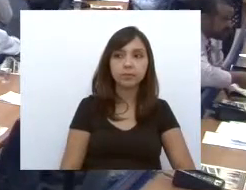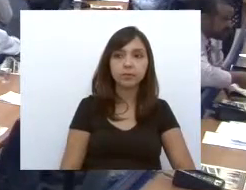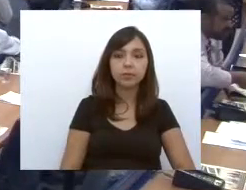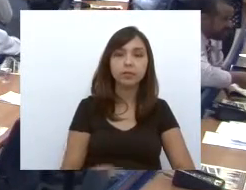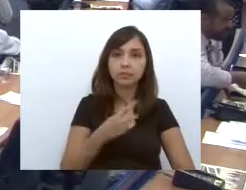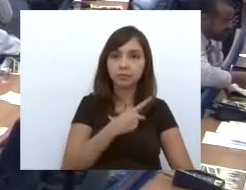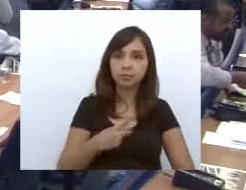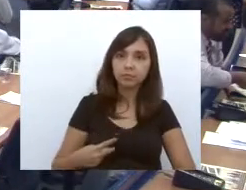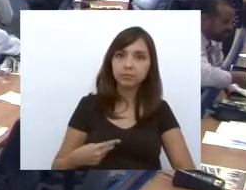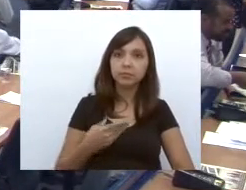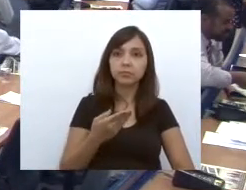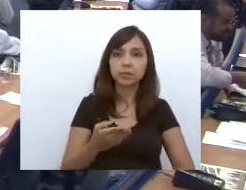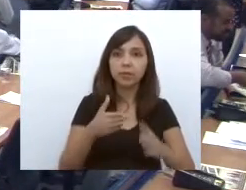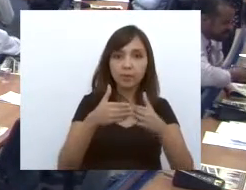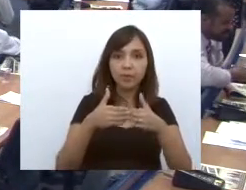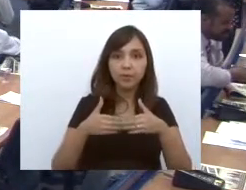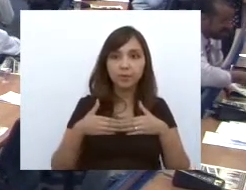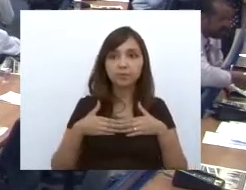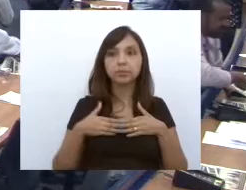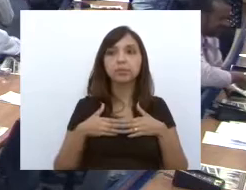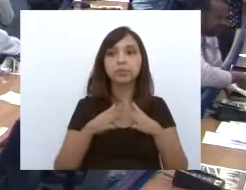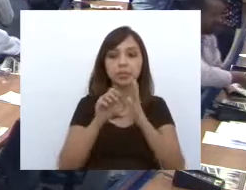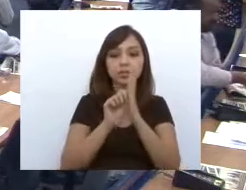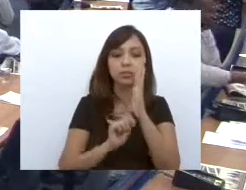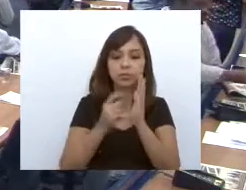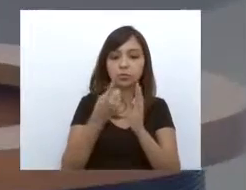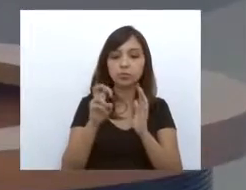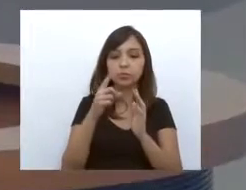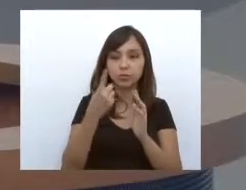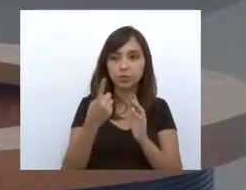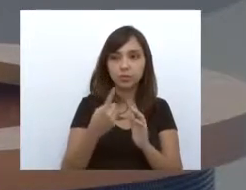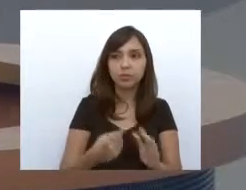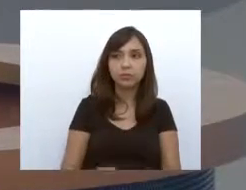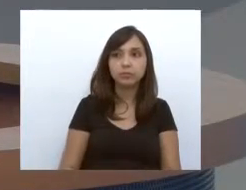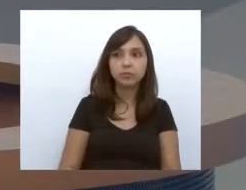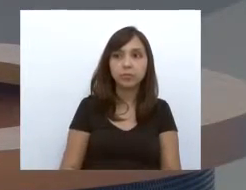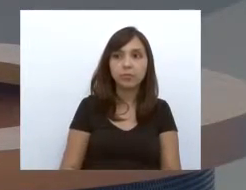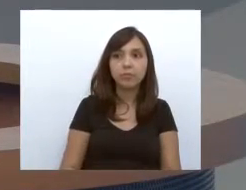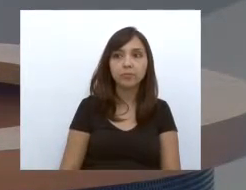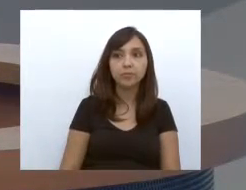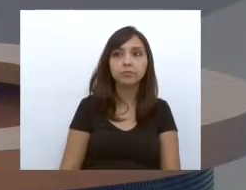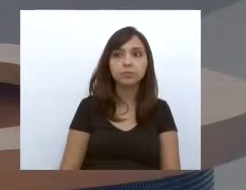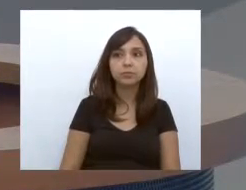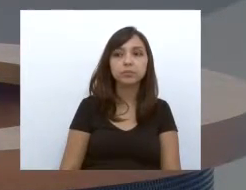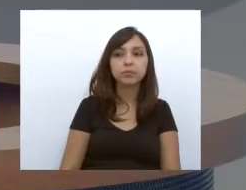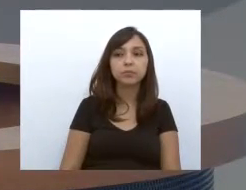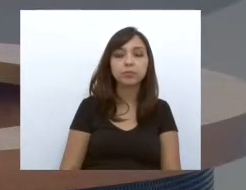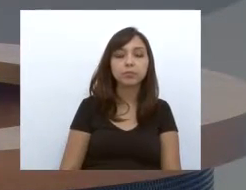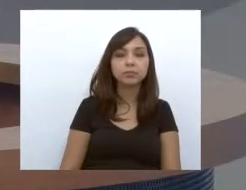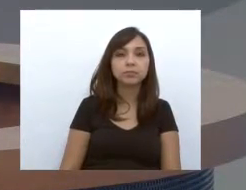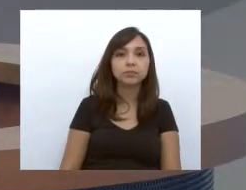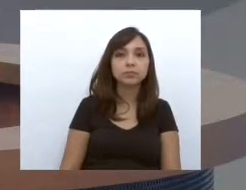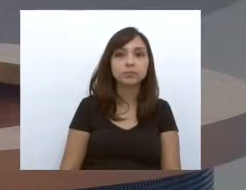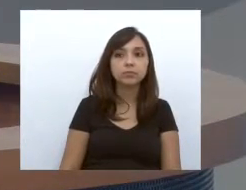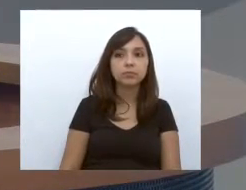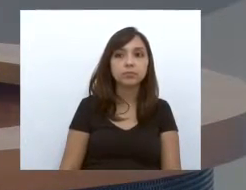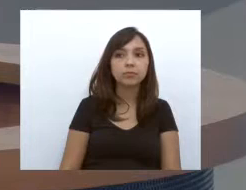Senhor presidente, eu vou pedir pelo 151 antes, não vou fazer questão de ordem que já tinha feito. Artigo 151,